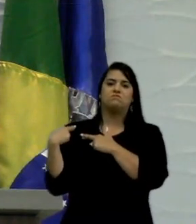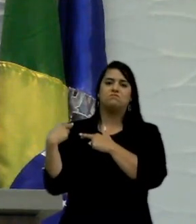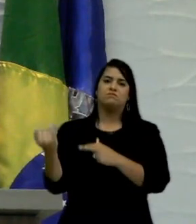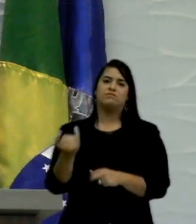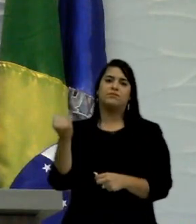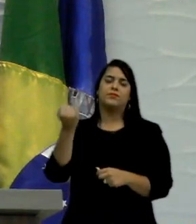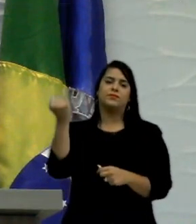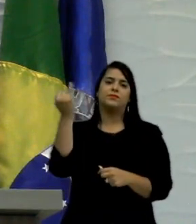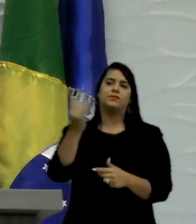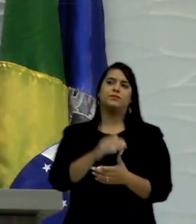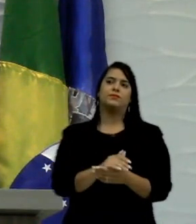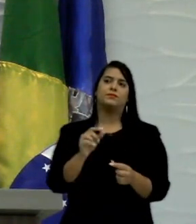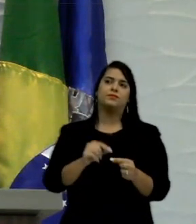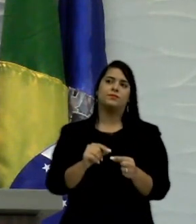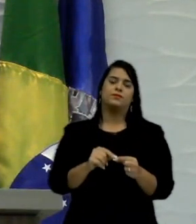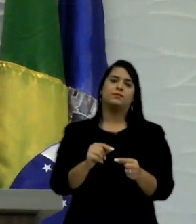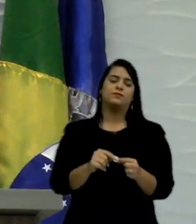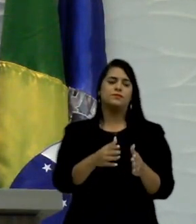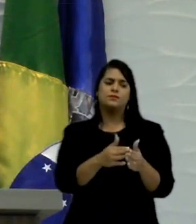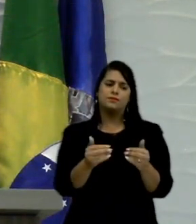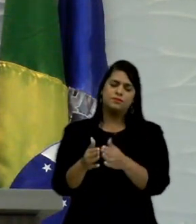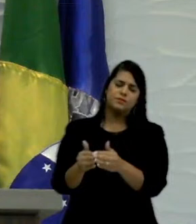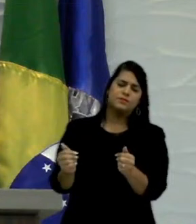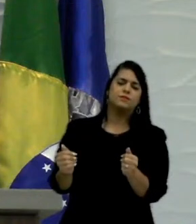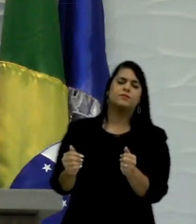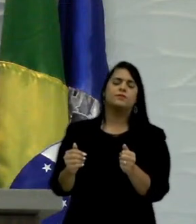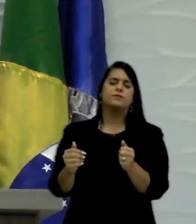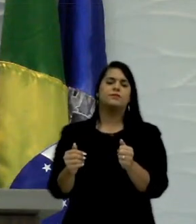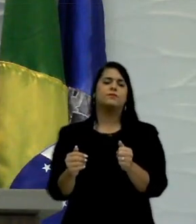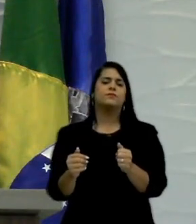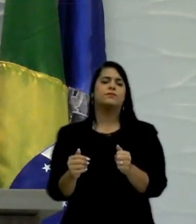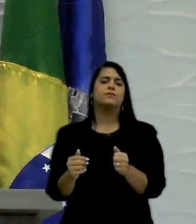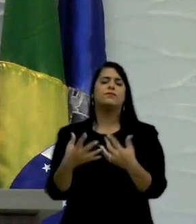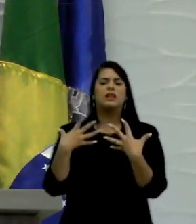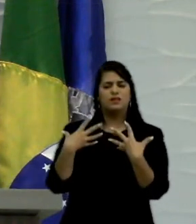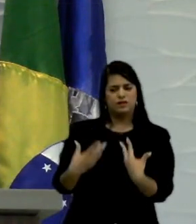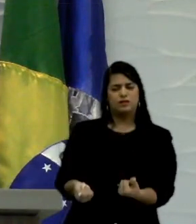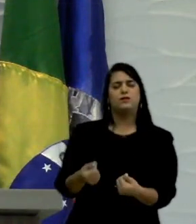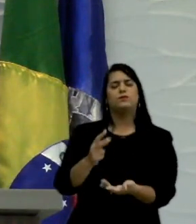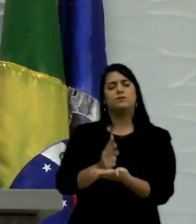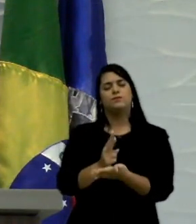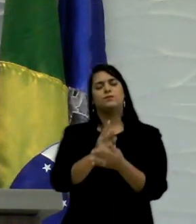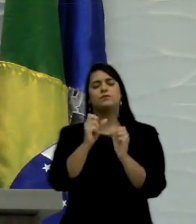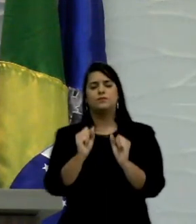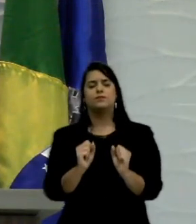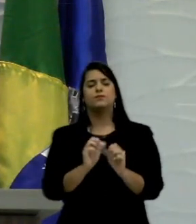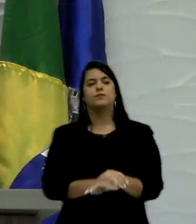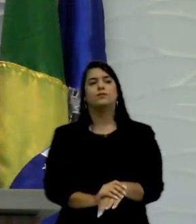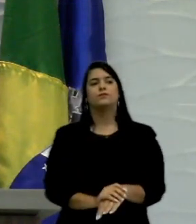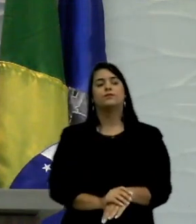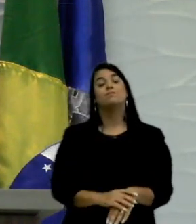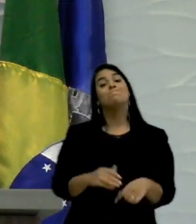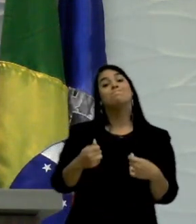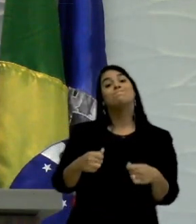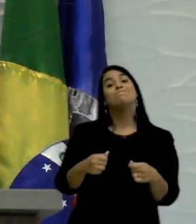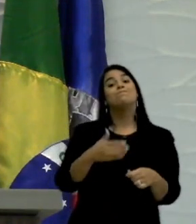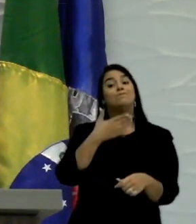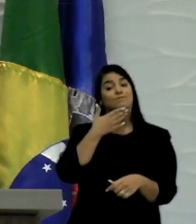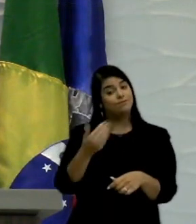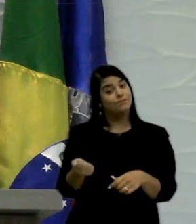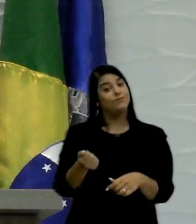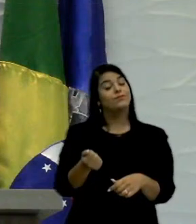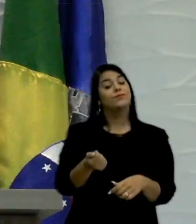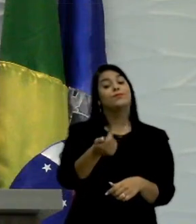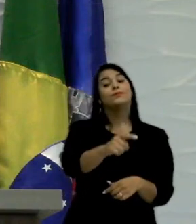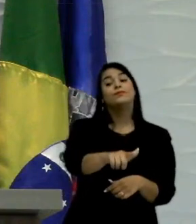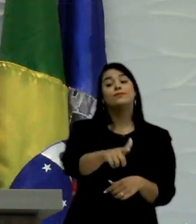tem sido feito, os pedidos nossos têm sido atendidos na medida do possível. Porém, ainda precisa melhorar em alguns